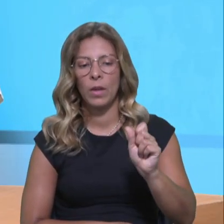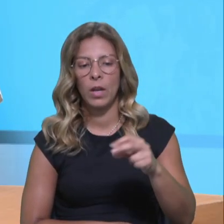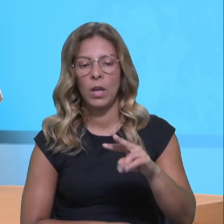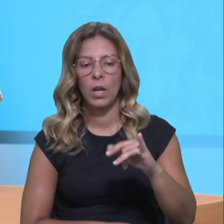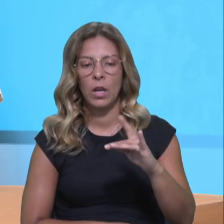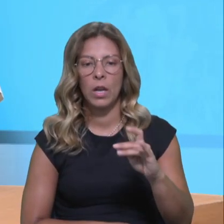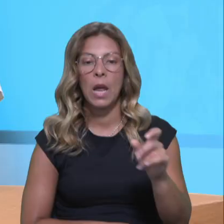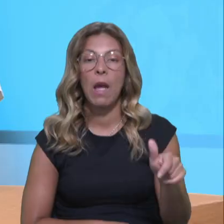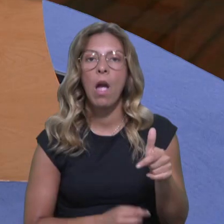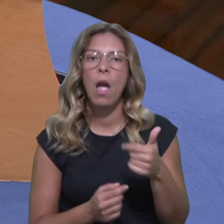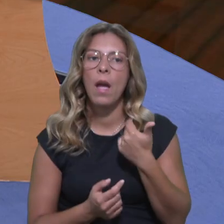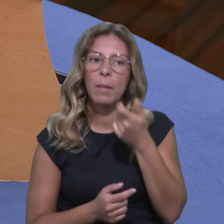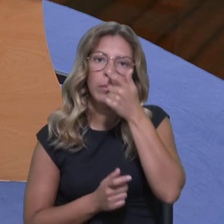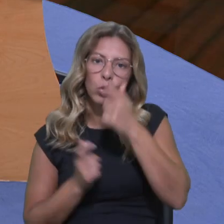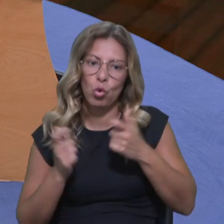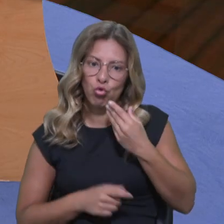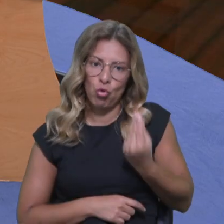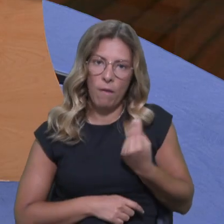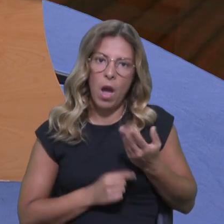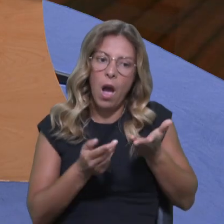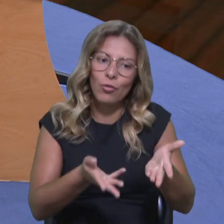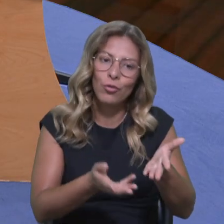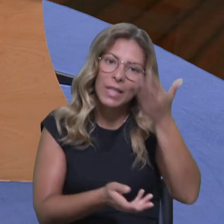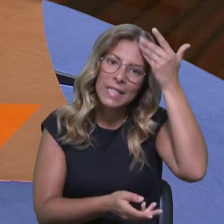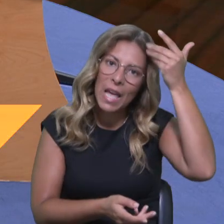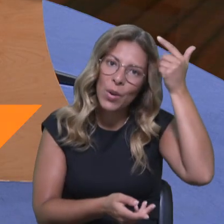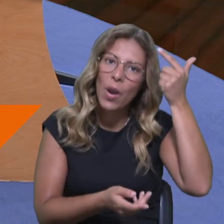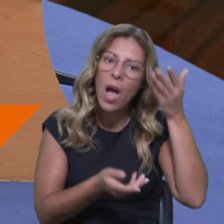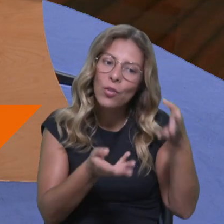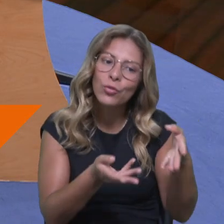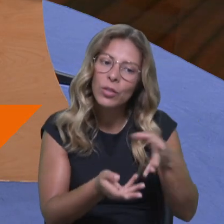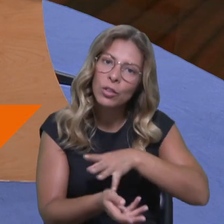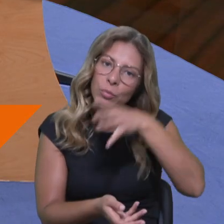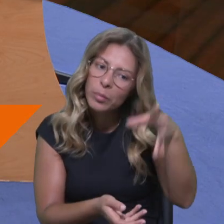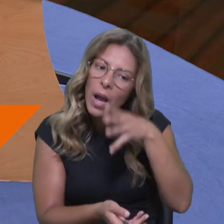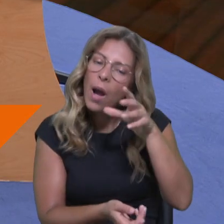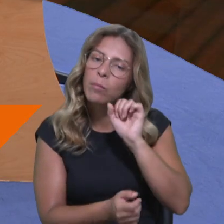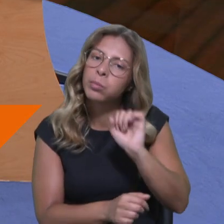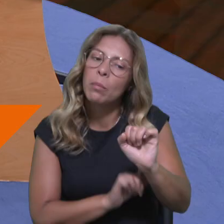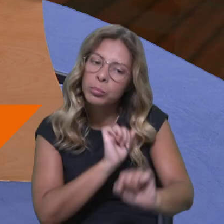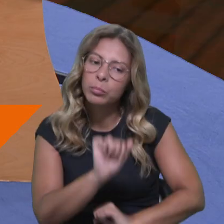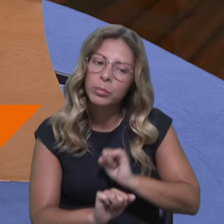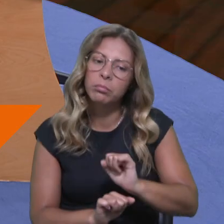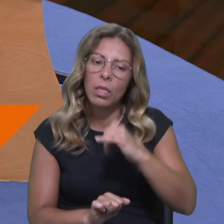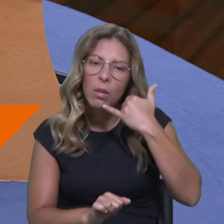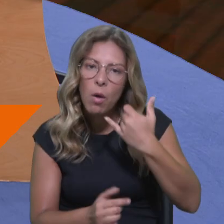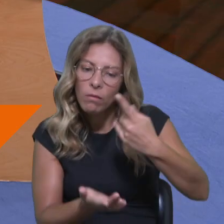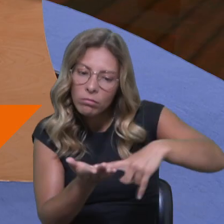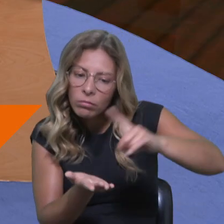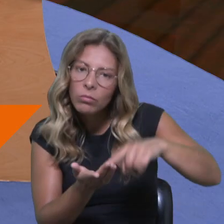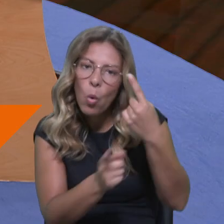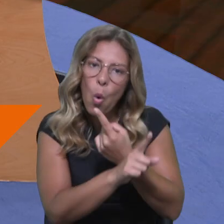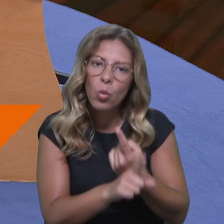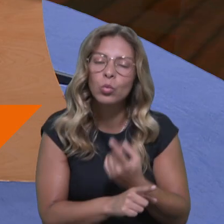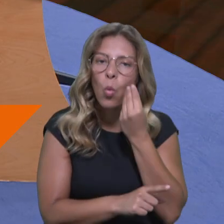mundo digital. Que é a grande dificuldade dos idosos, não é, de facto, não é a nossa linguagem, é a linguagem dos jovens, e ajudar naquelas coisas